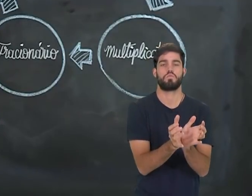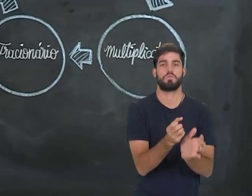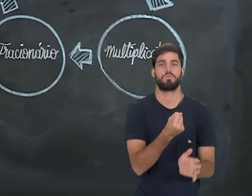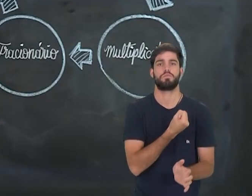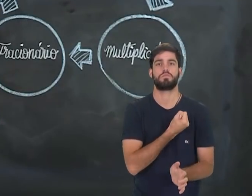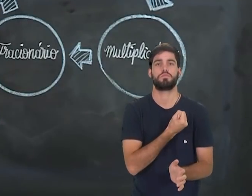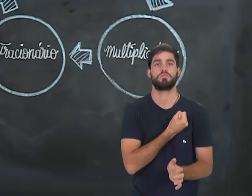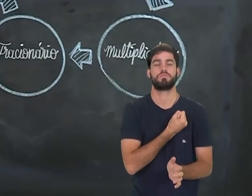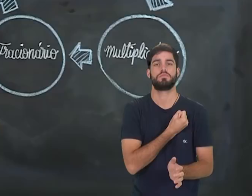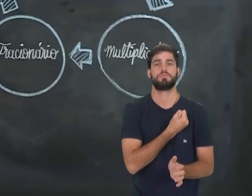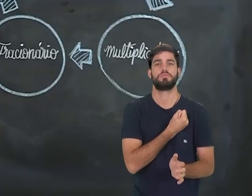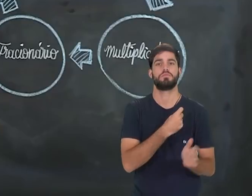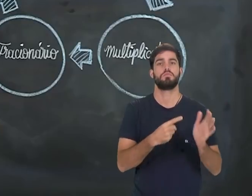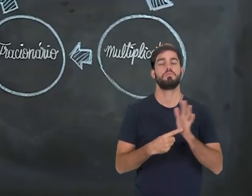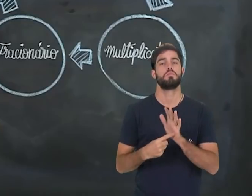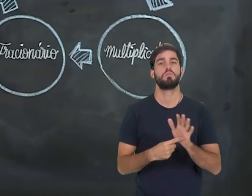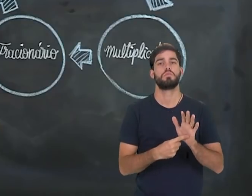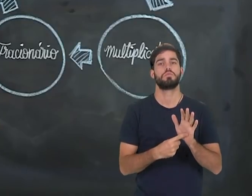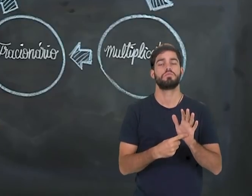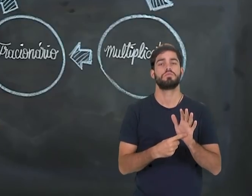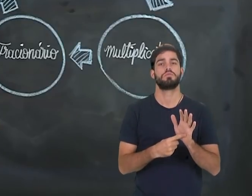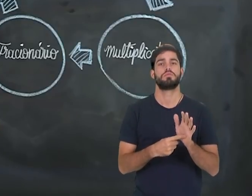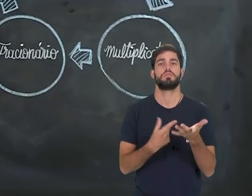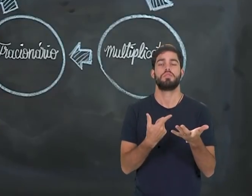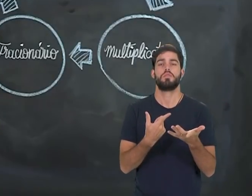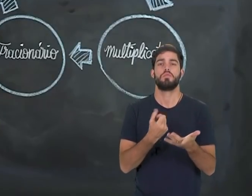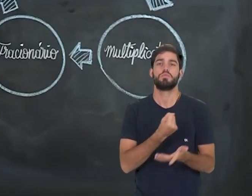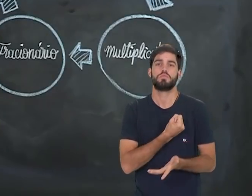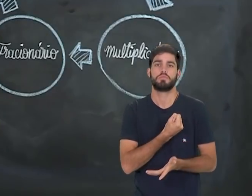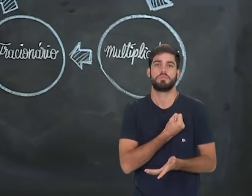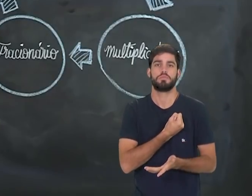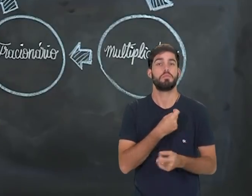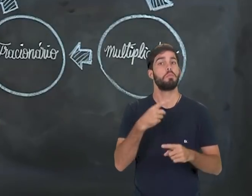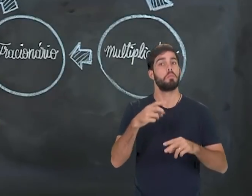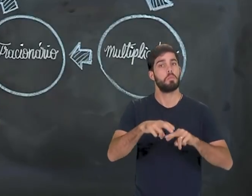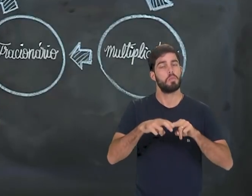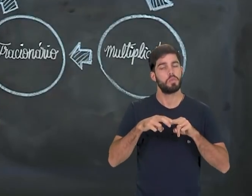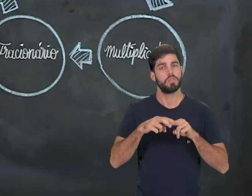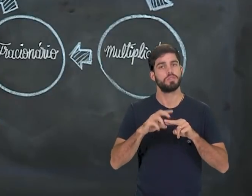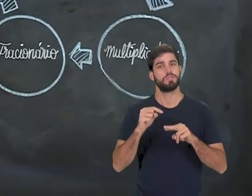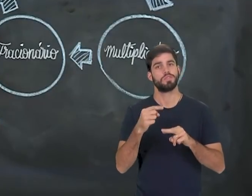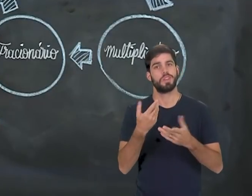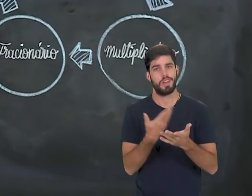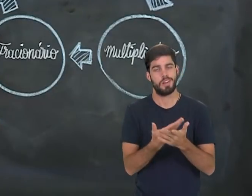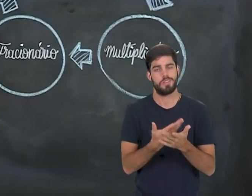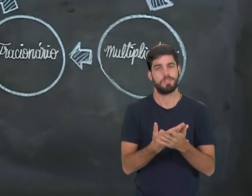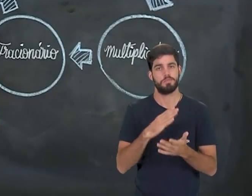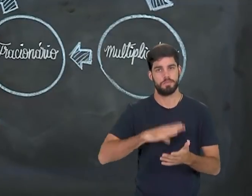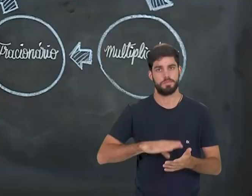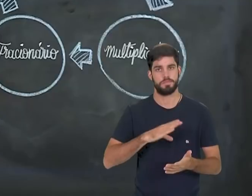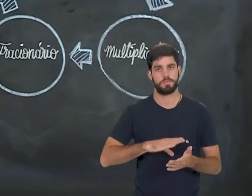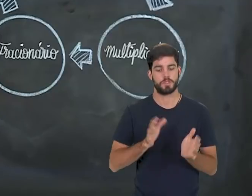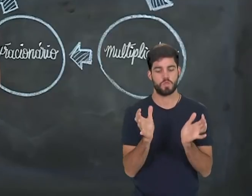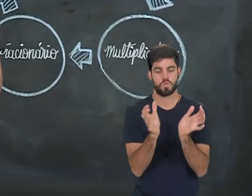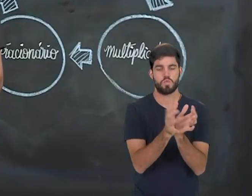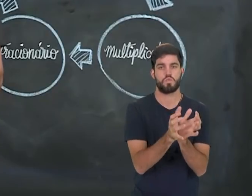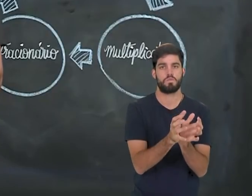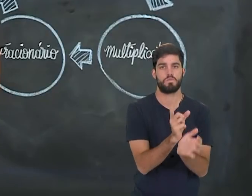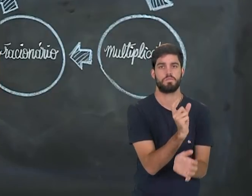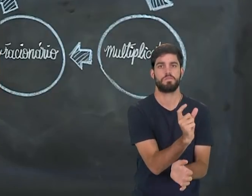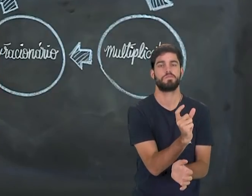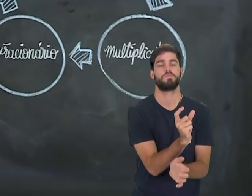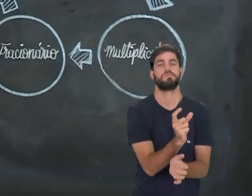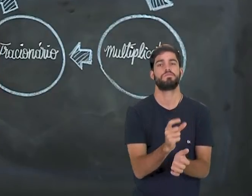função é representar graficamente os números. Por isso que essa aula é de língua portuguesa, porque a gente está falando de palavras, de um grupo de